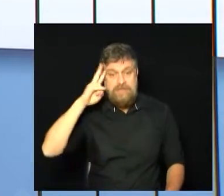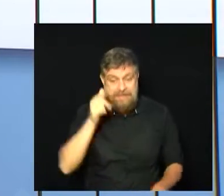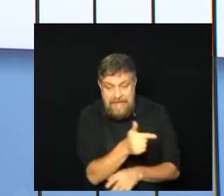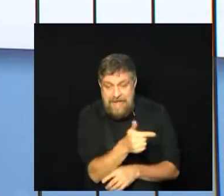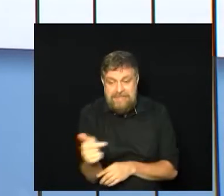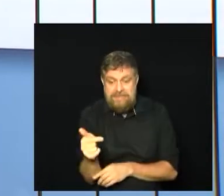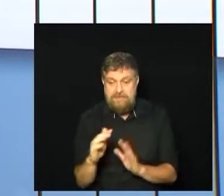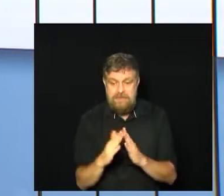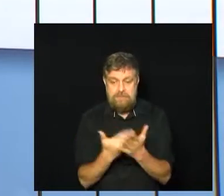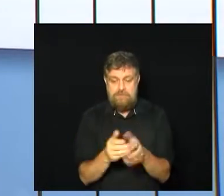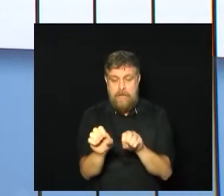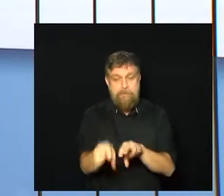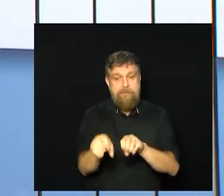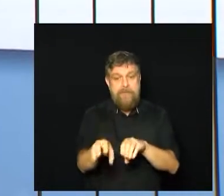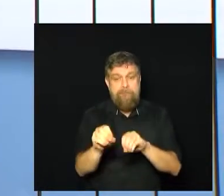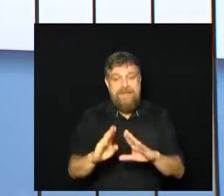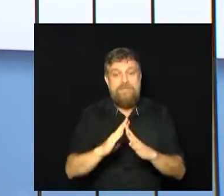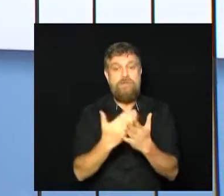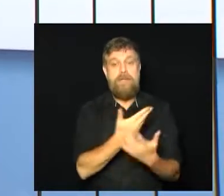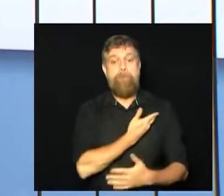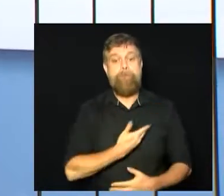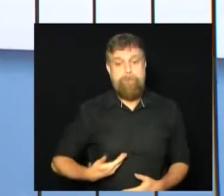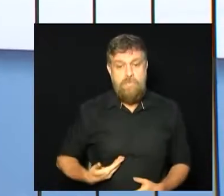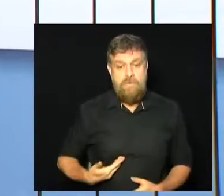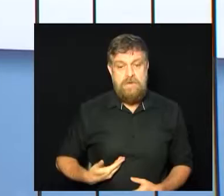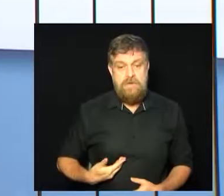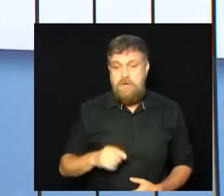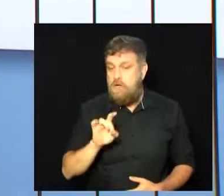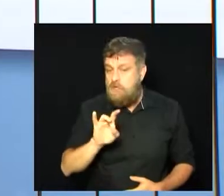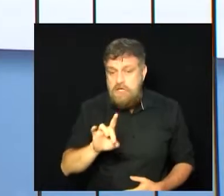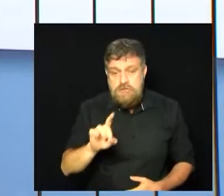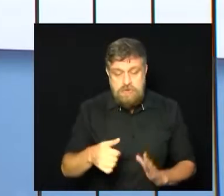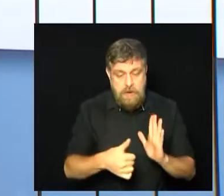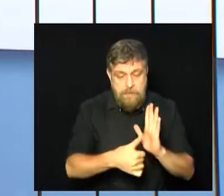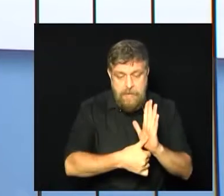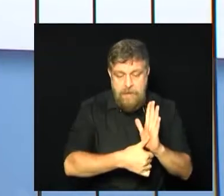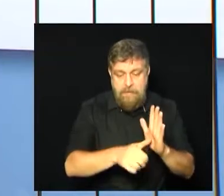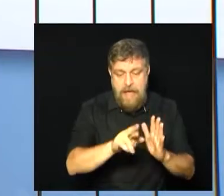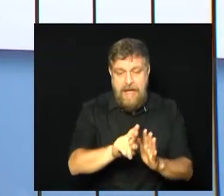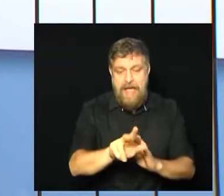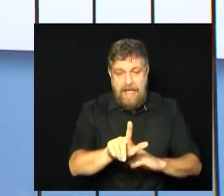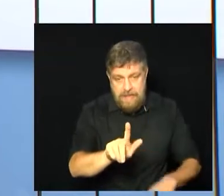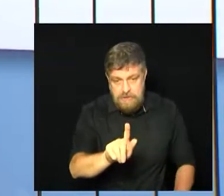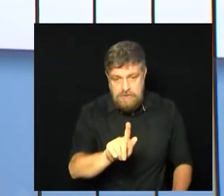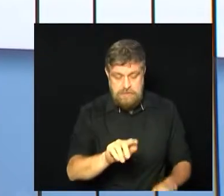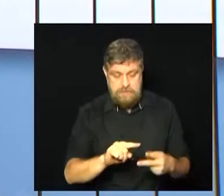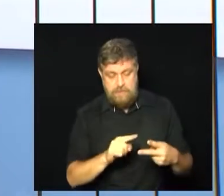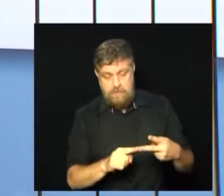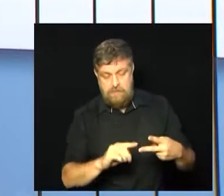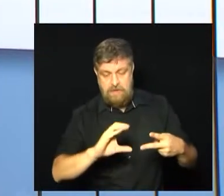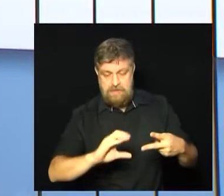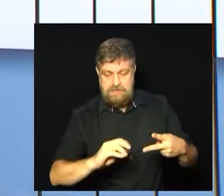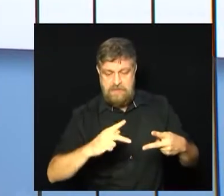de aula nas escolas públicas, né? Então, é só levar o RG ou o CPF e aí tem os